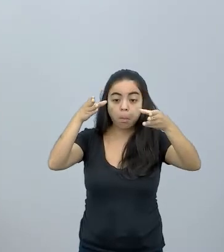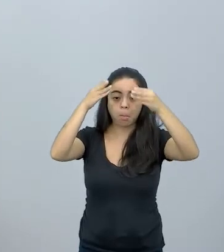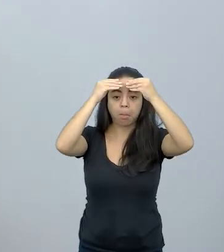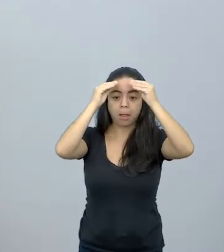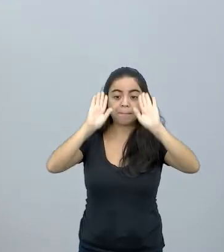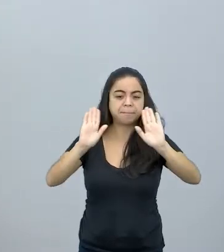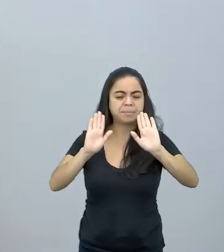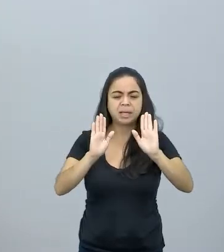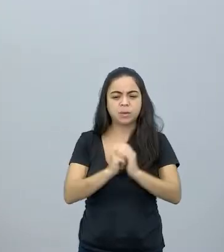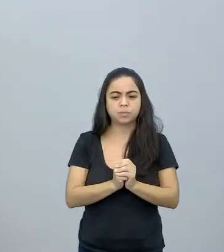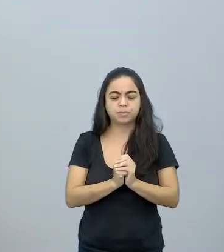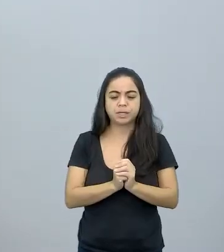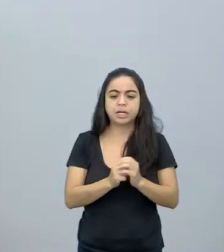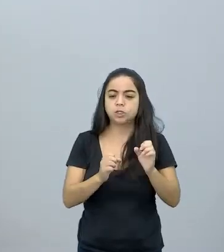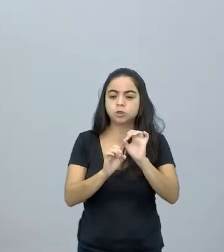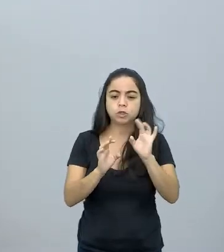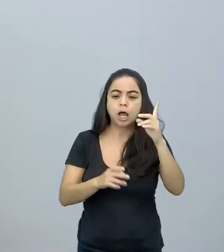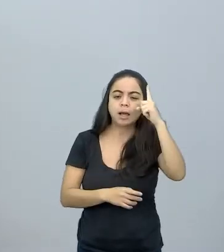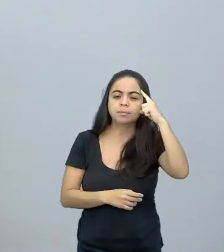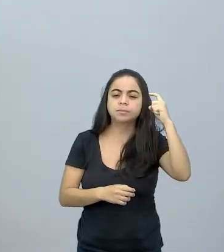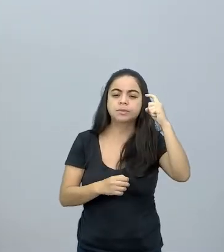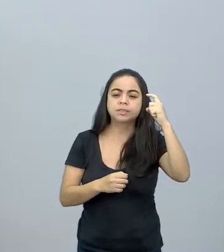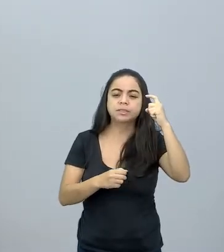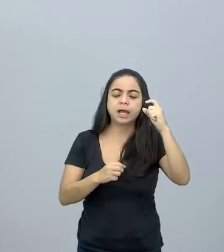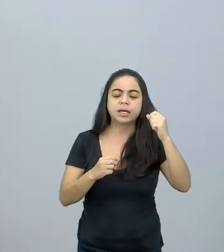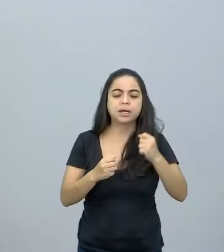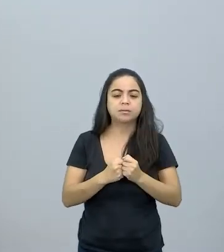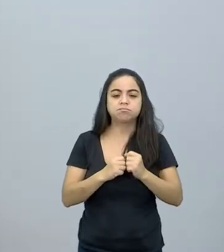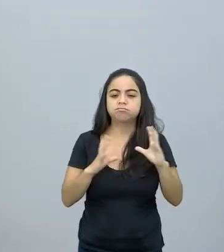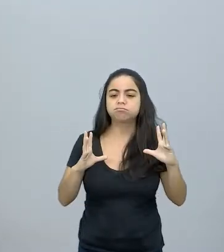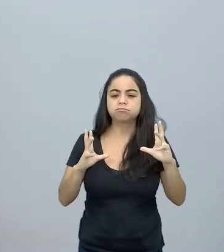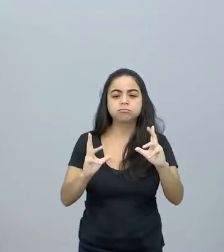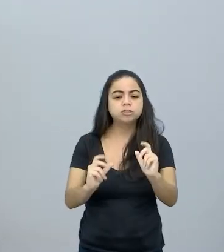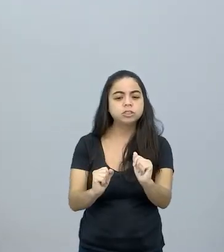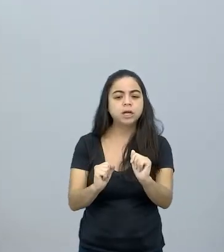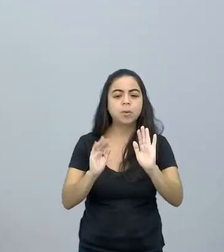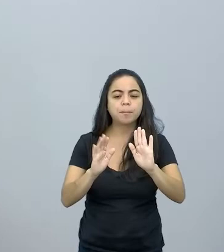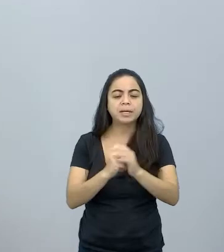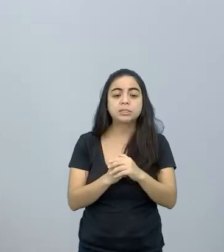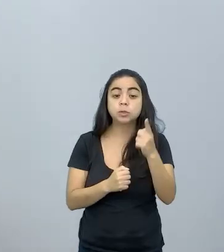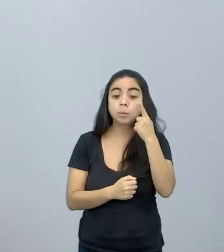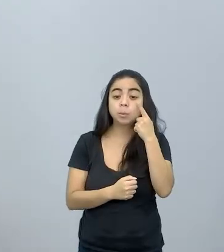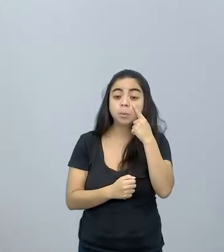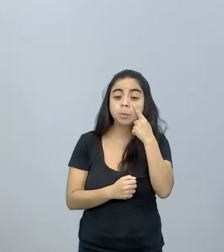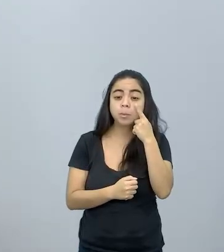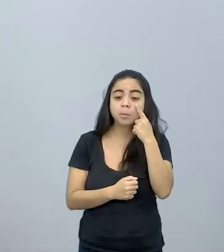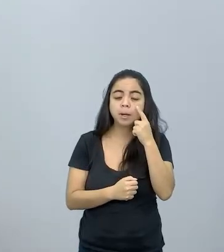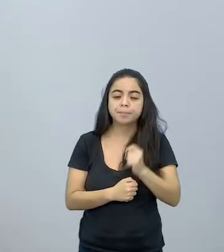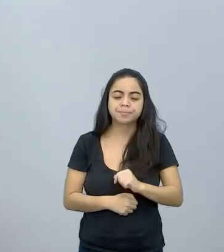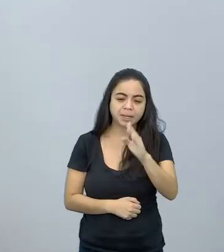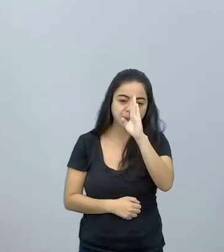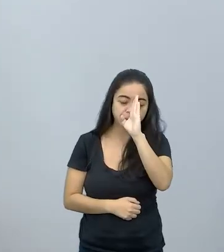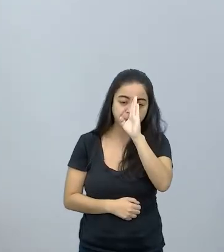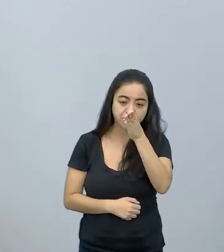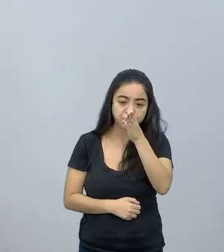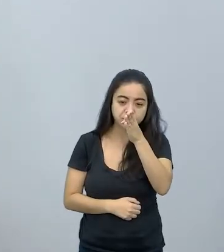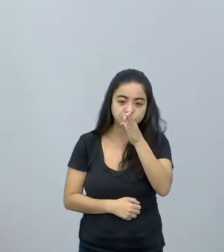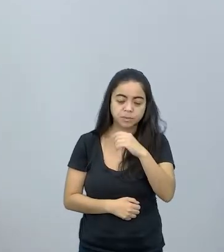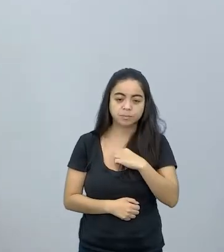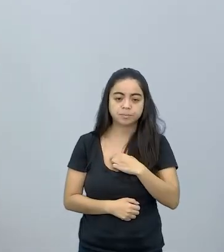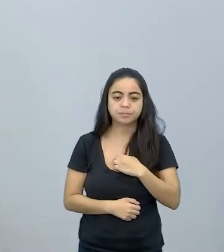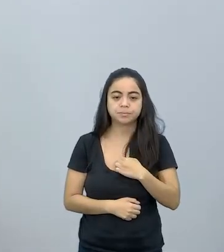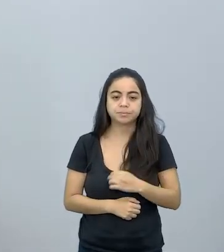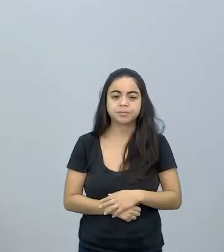estou propondo, né? Então eu estou falando muitas coisas, mas para vocês verem o que? Principalmente,